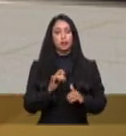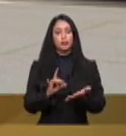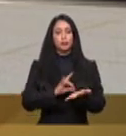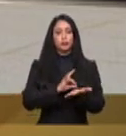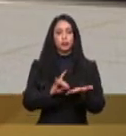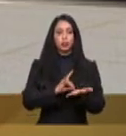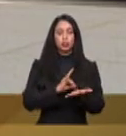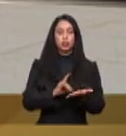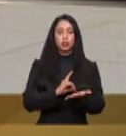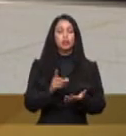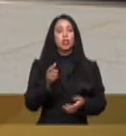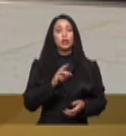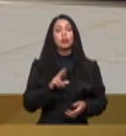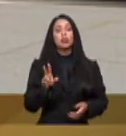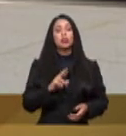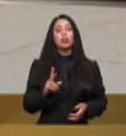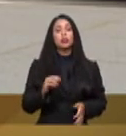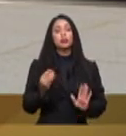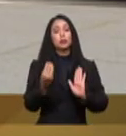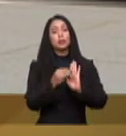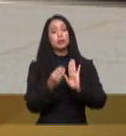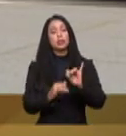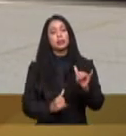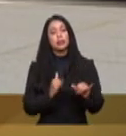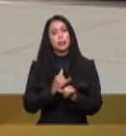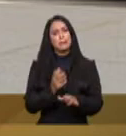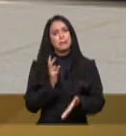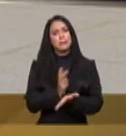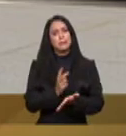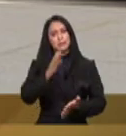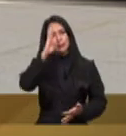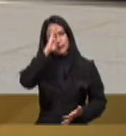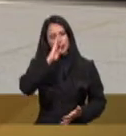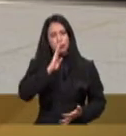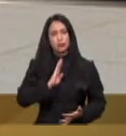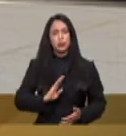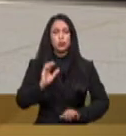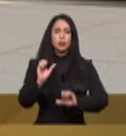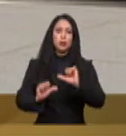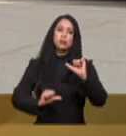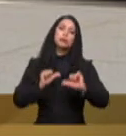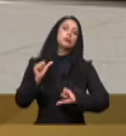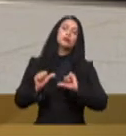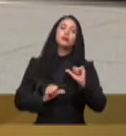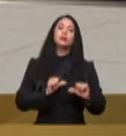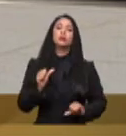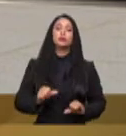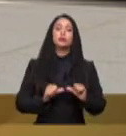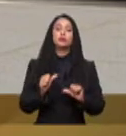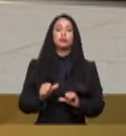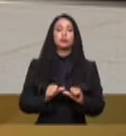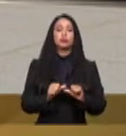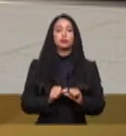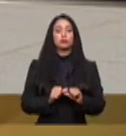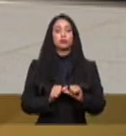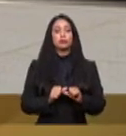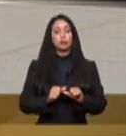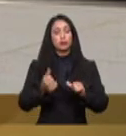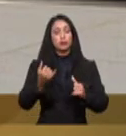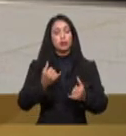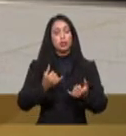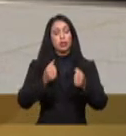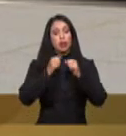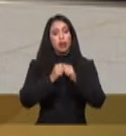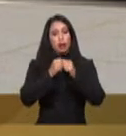pelo provedor da aplicação de internet, ainda que gratuitas, para alterar o teor ou a repercussão de propaganda